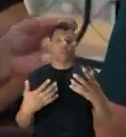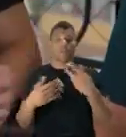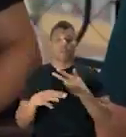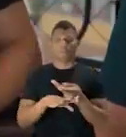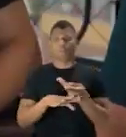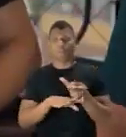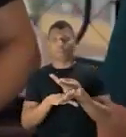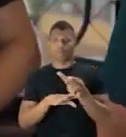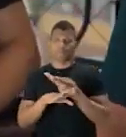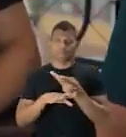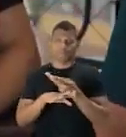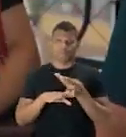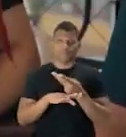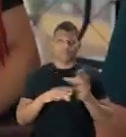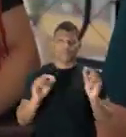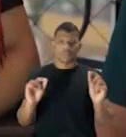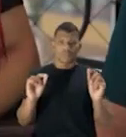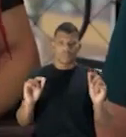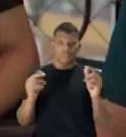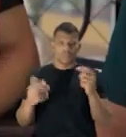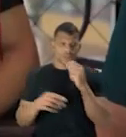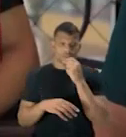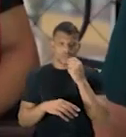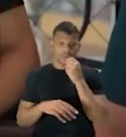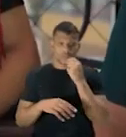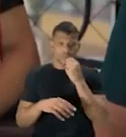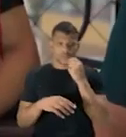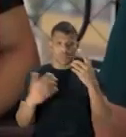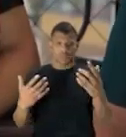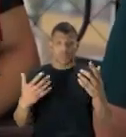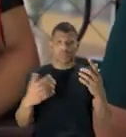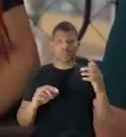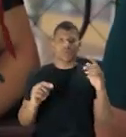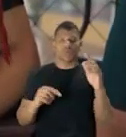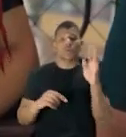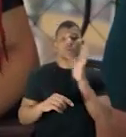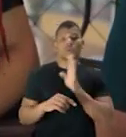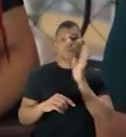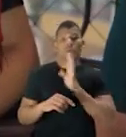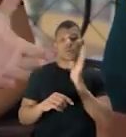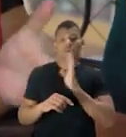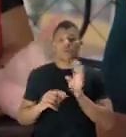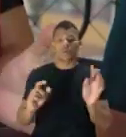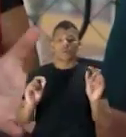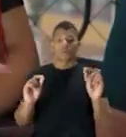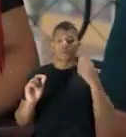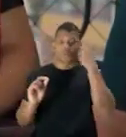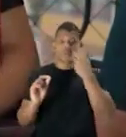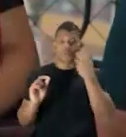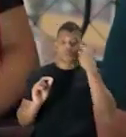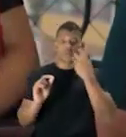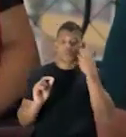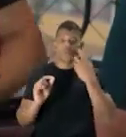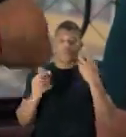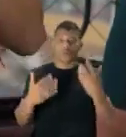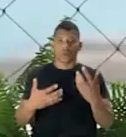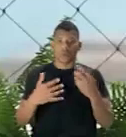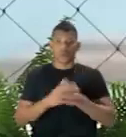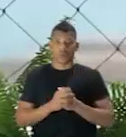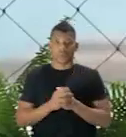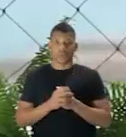fui caçando. E tem algumas histórias muito, muito legais. Até essa música, que aí é um